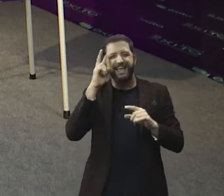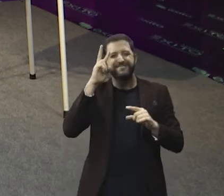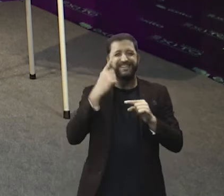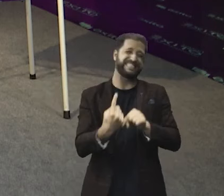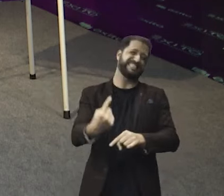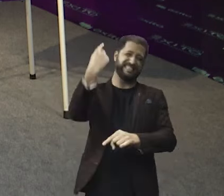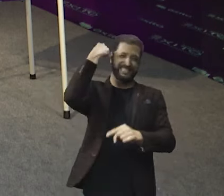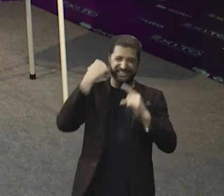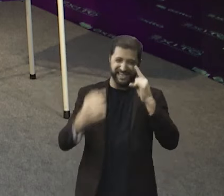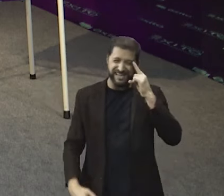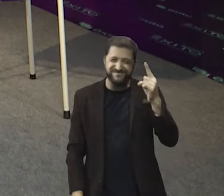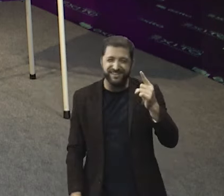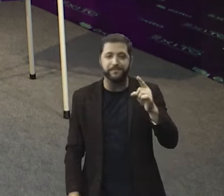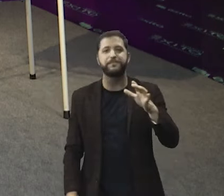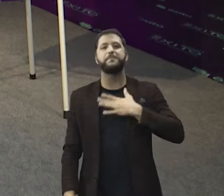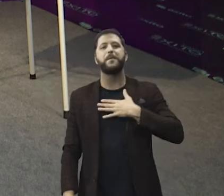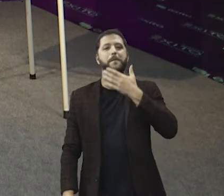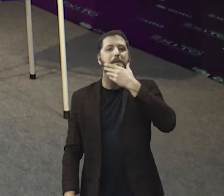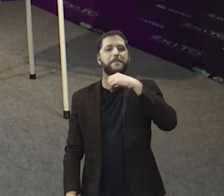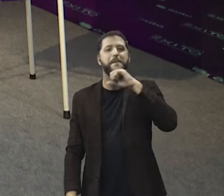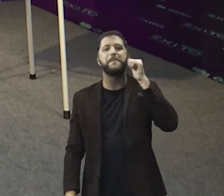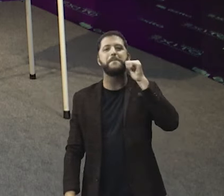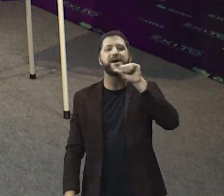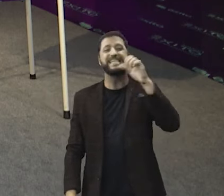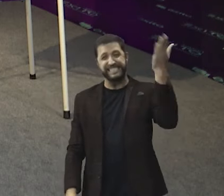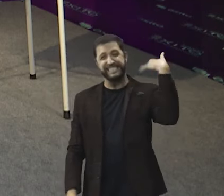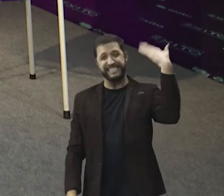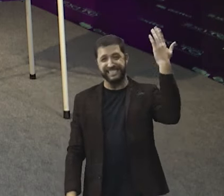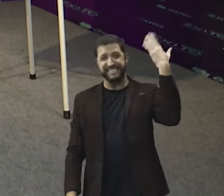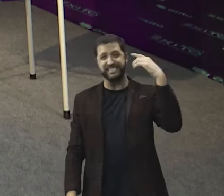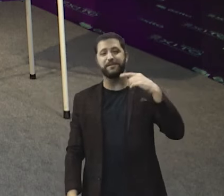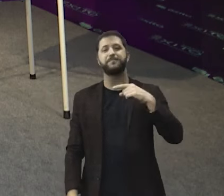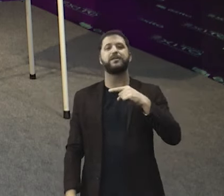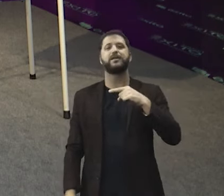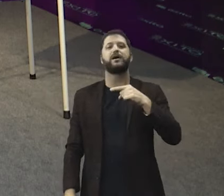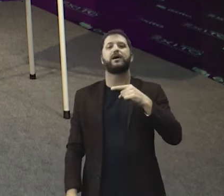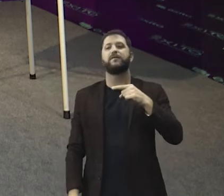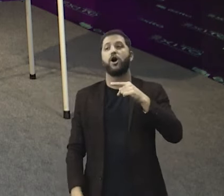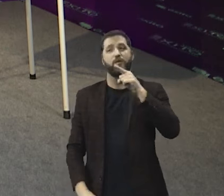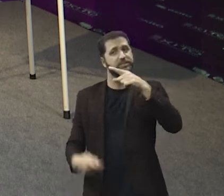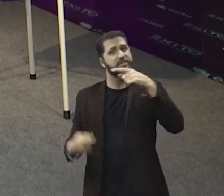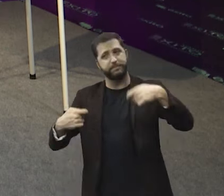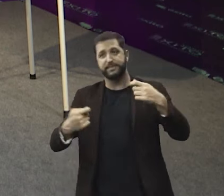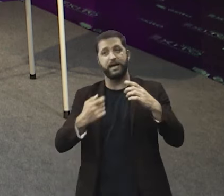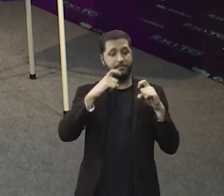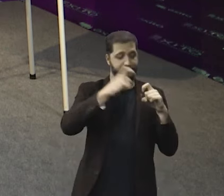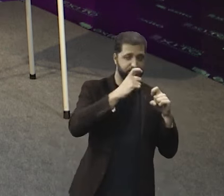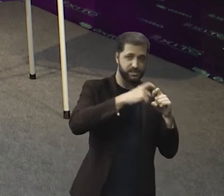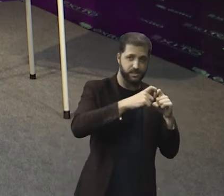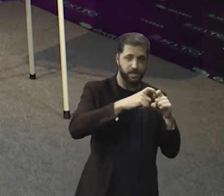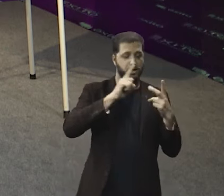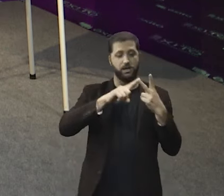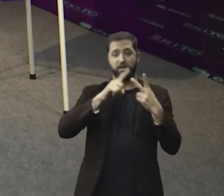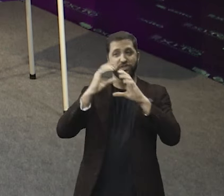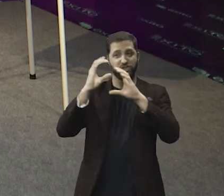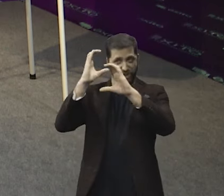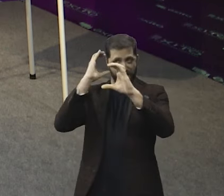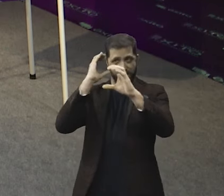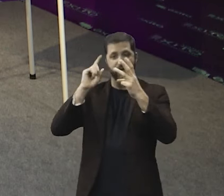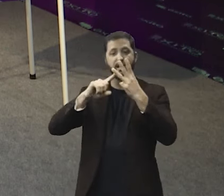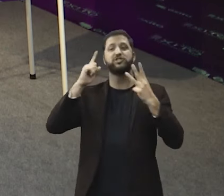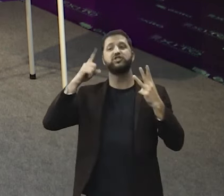na época do meu pai eles diziam assim você tem que fazer medicina Engenharia ia ou direito são as profissões que dão dinheiro e